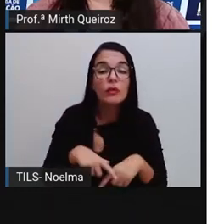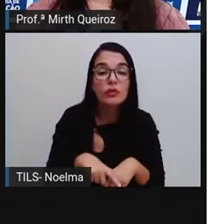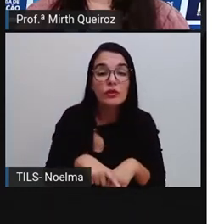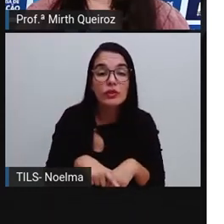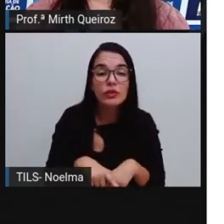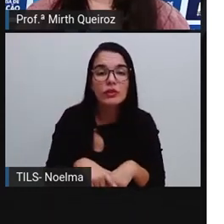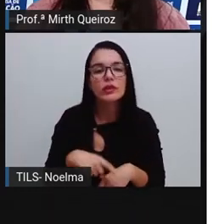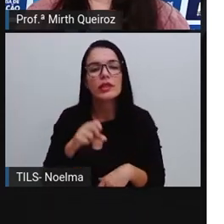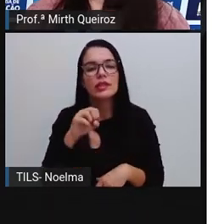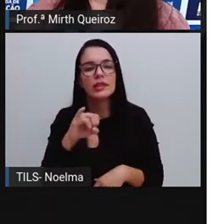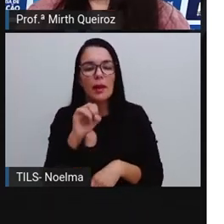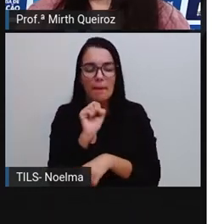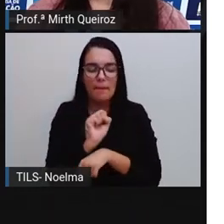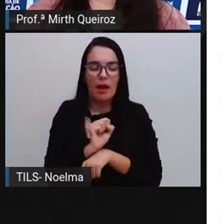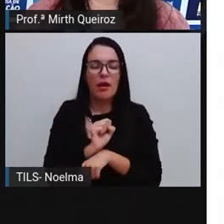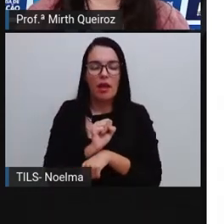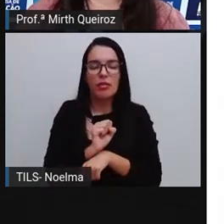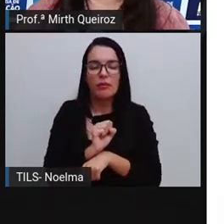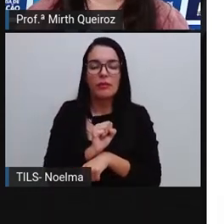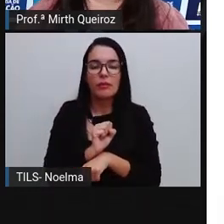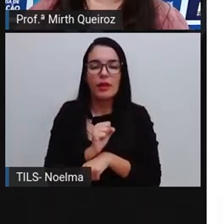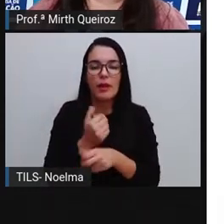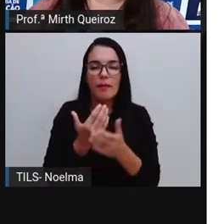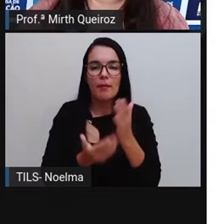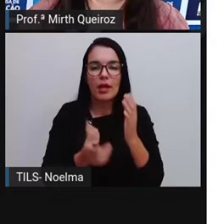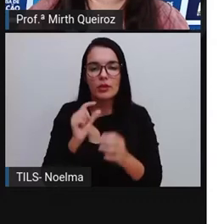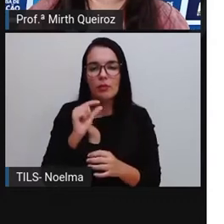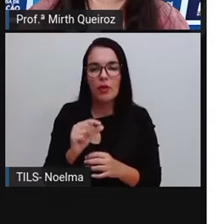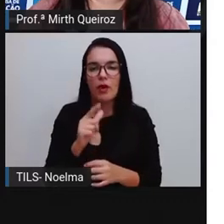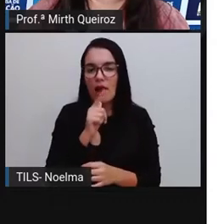50 ml de água parado.